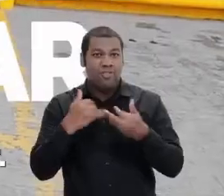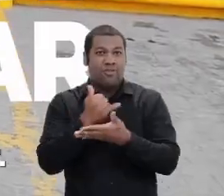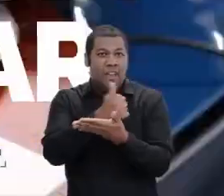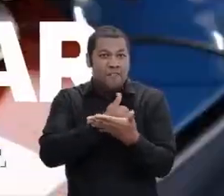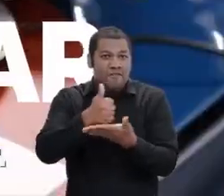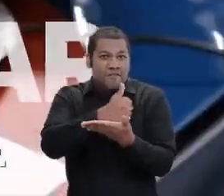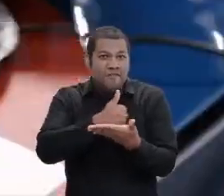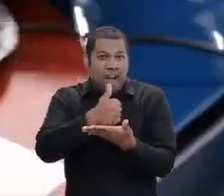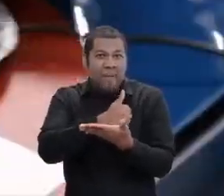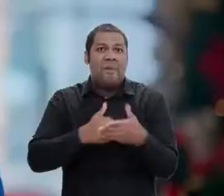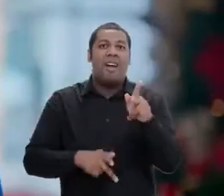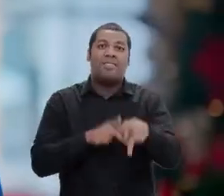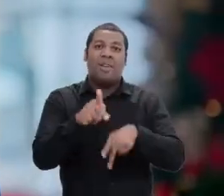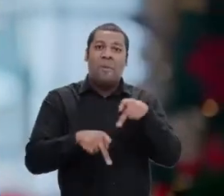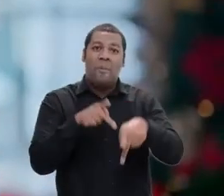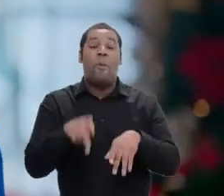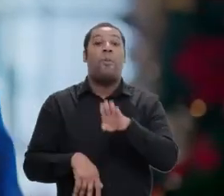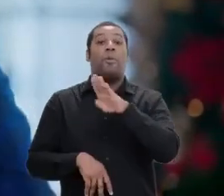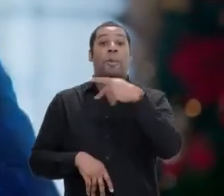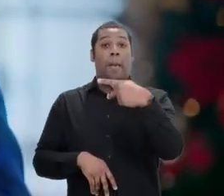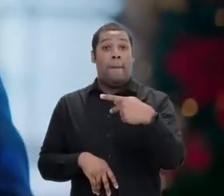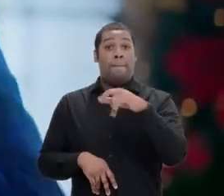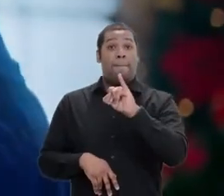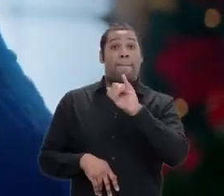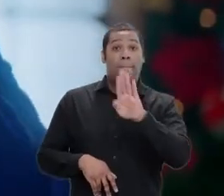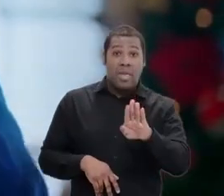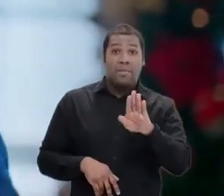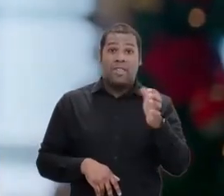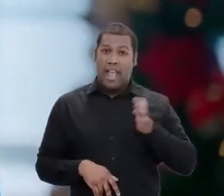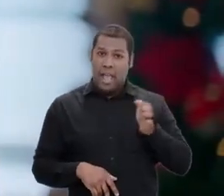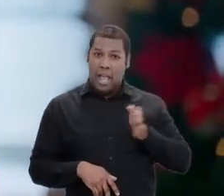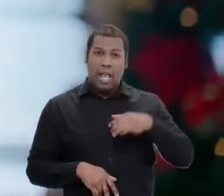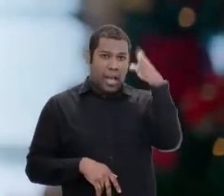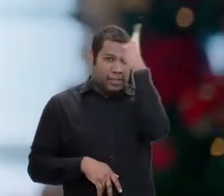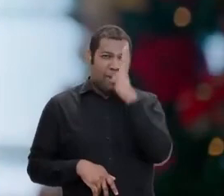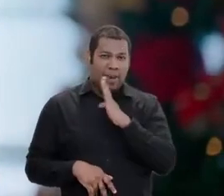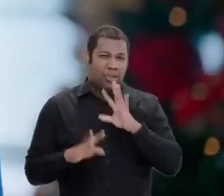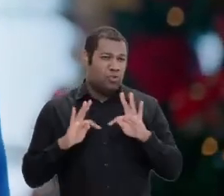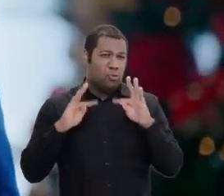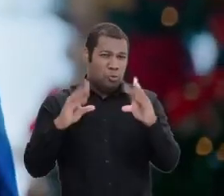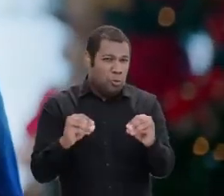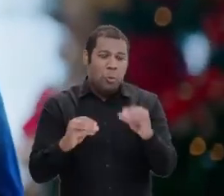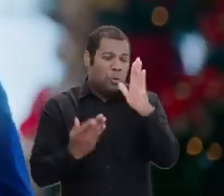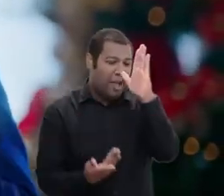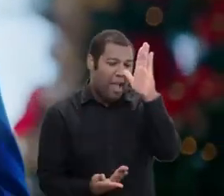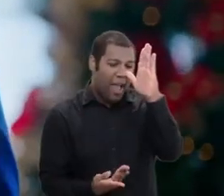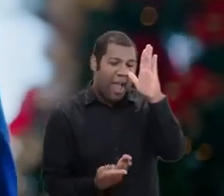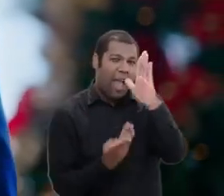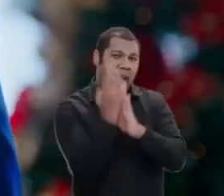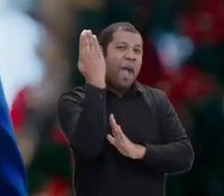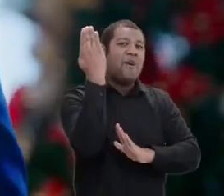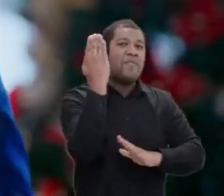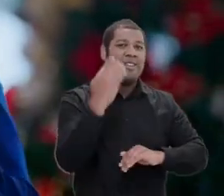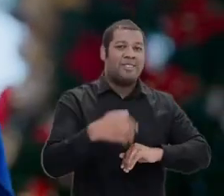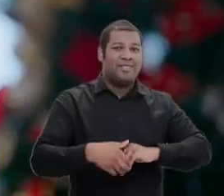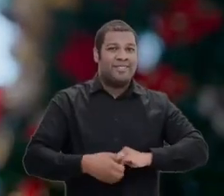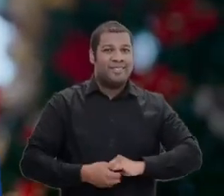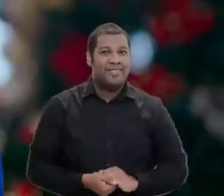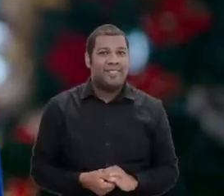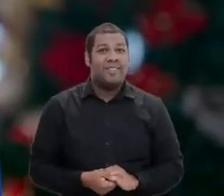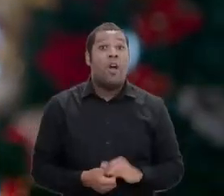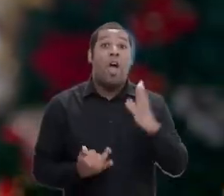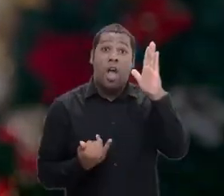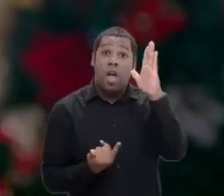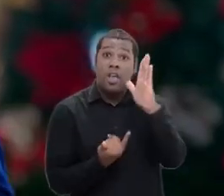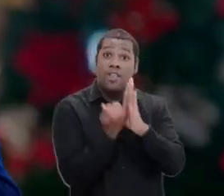e da Farmácia Popular. O PIB, que é a soma de toda a riqueza que o país produz, cresceu acima das previsões